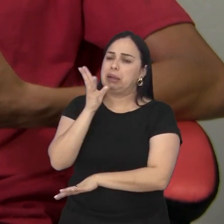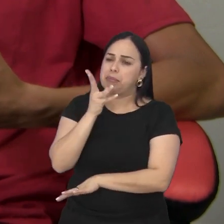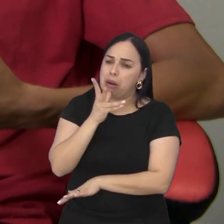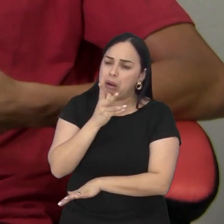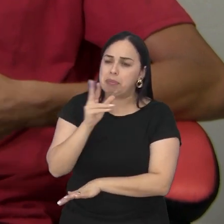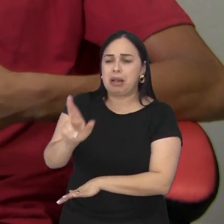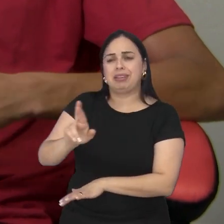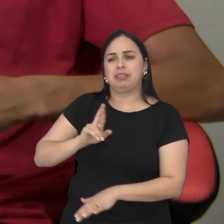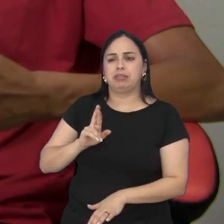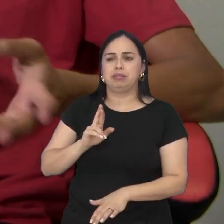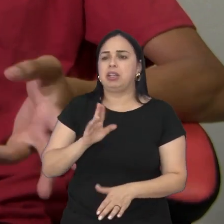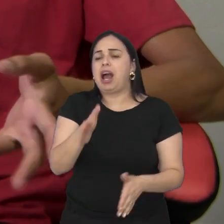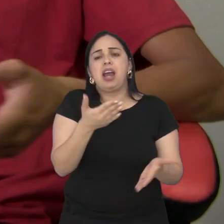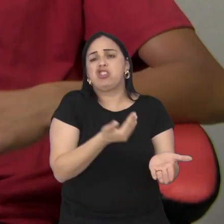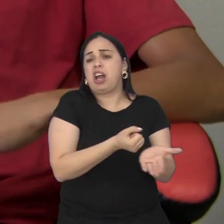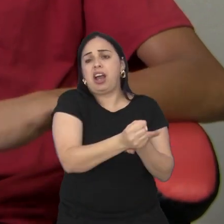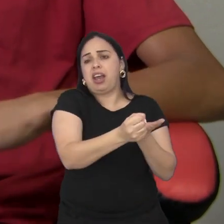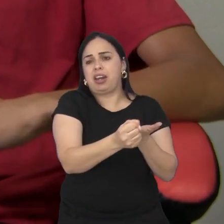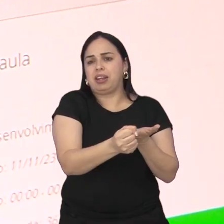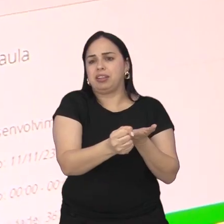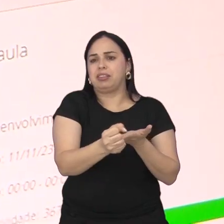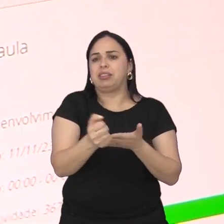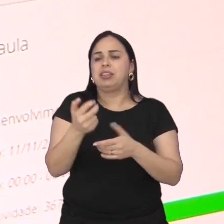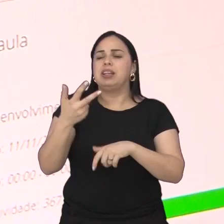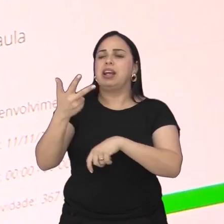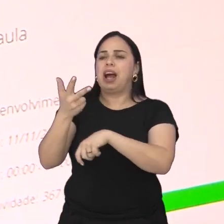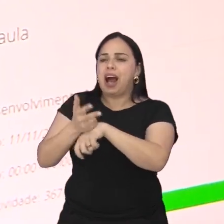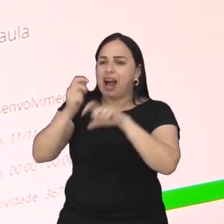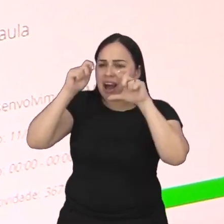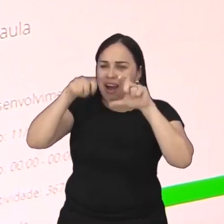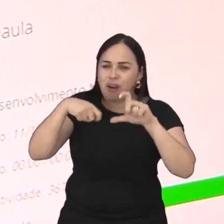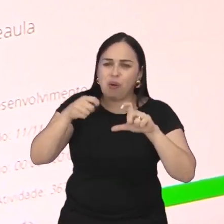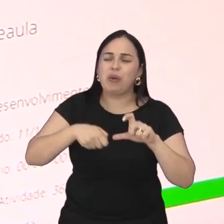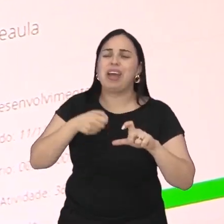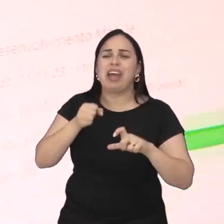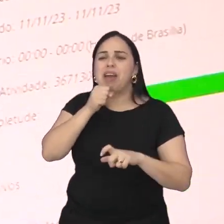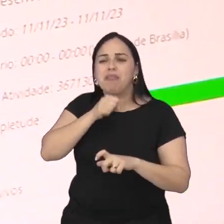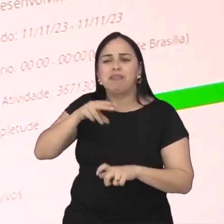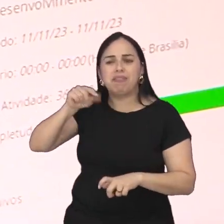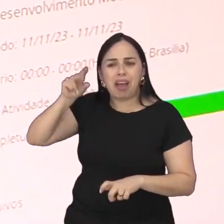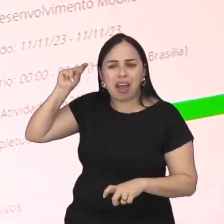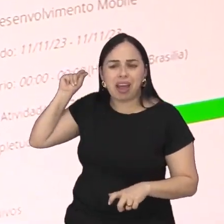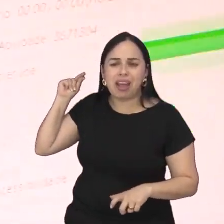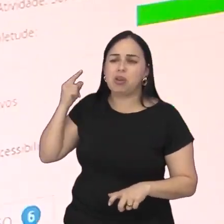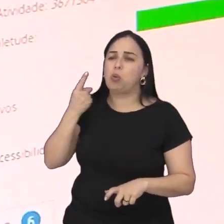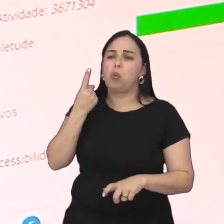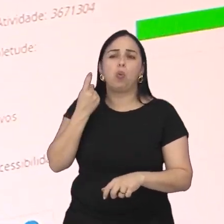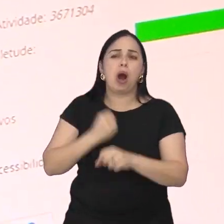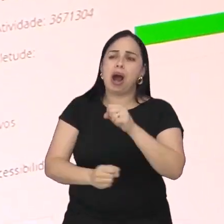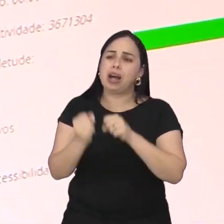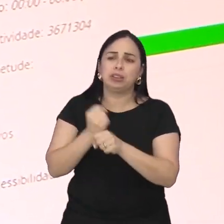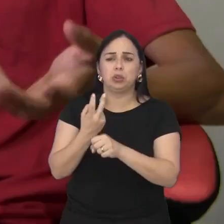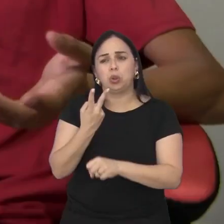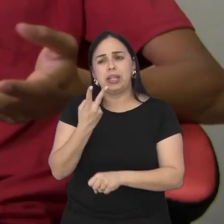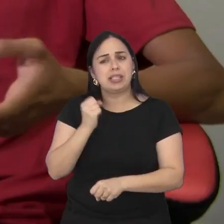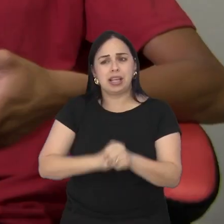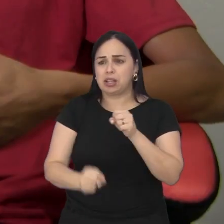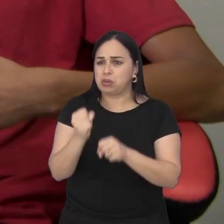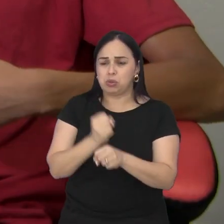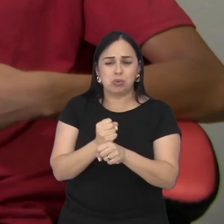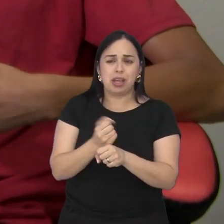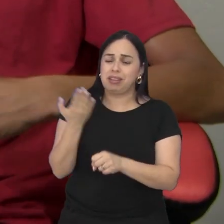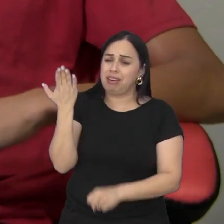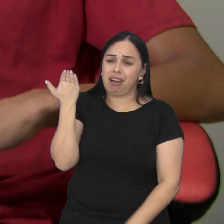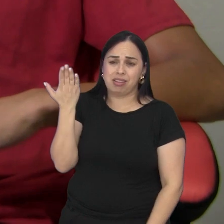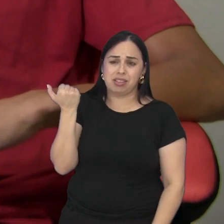ter uma resposta de uma aula que já passou. A aula é gravada, são aulas antigas, então é aula de 1 ano, 2 anos atrás, coisa